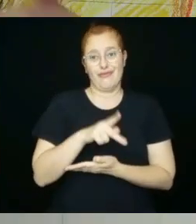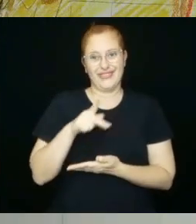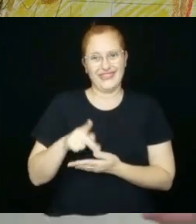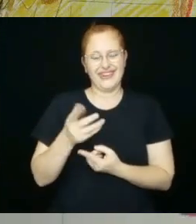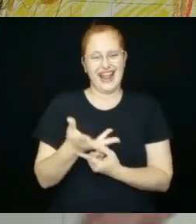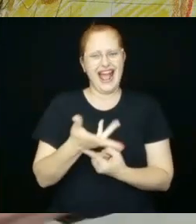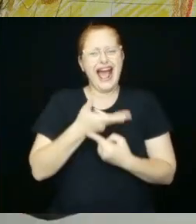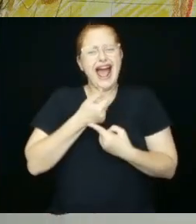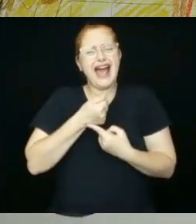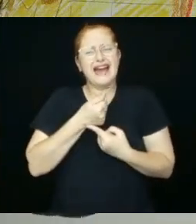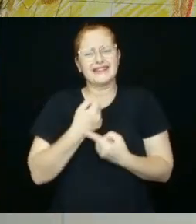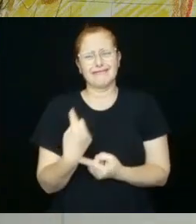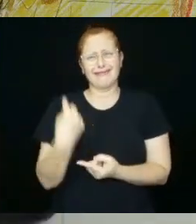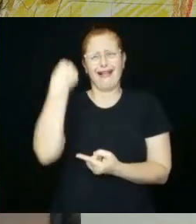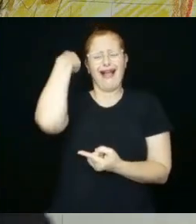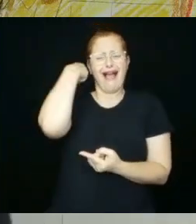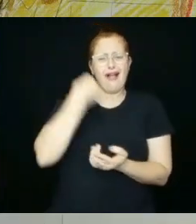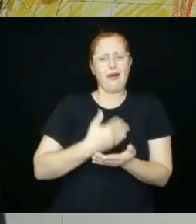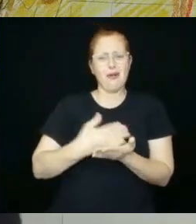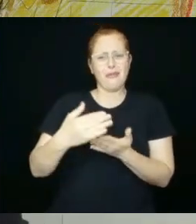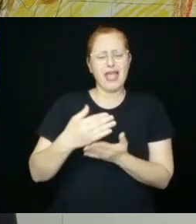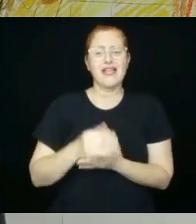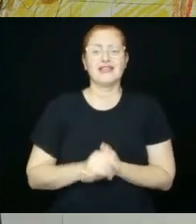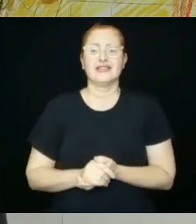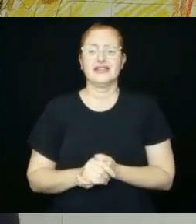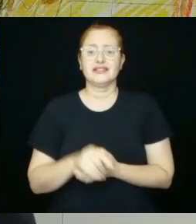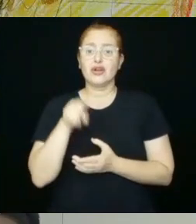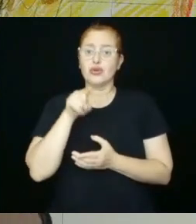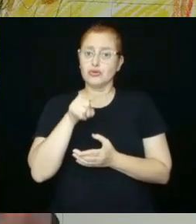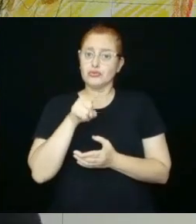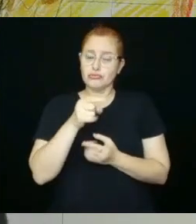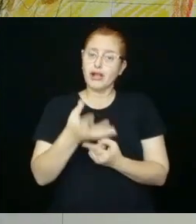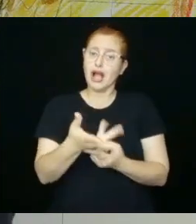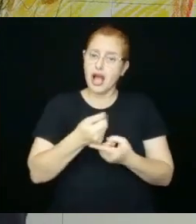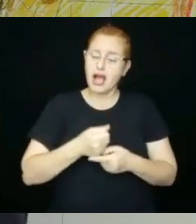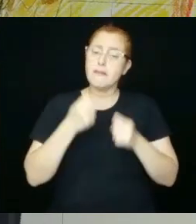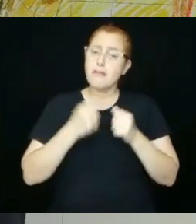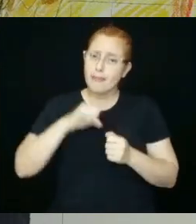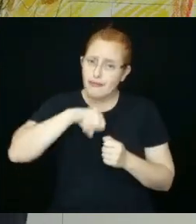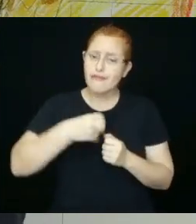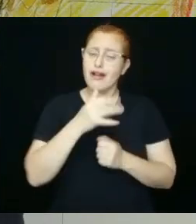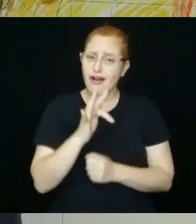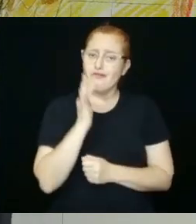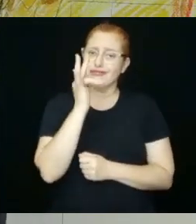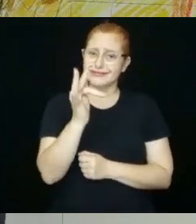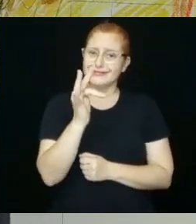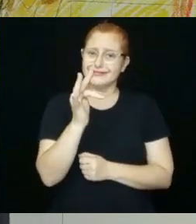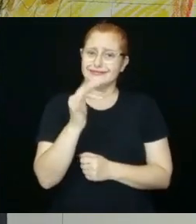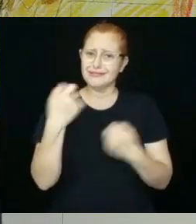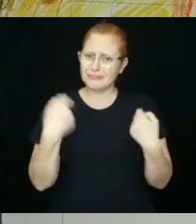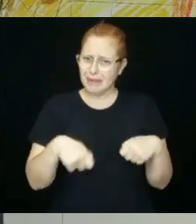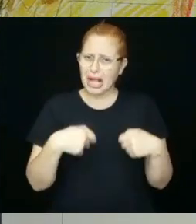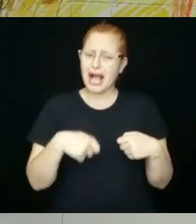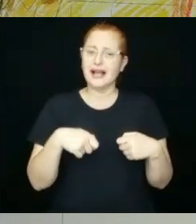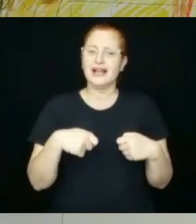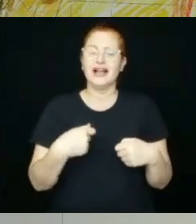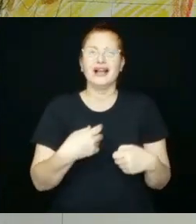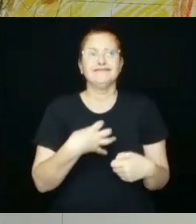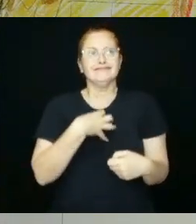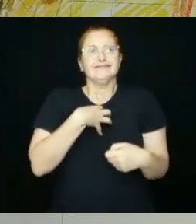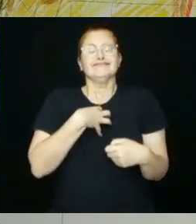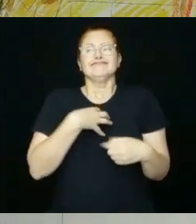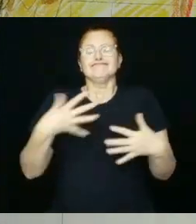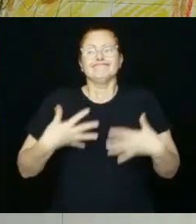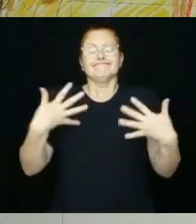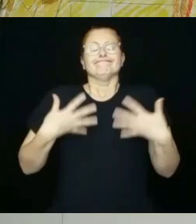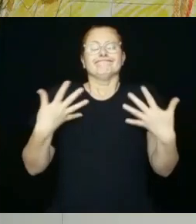de artes lá no início, assim, de repente é uma área que tu pode aproveitar no futuro e tal, aí tu se sente estimulado por